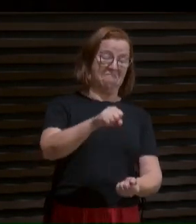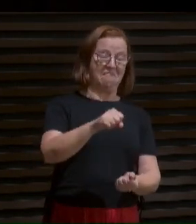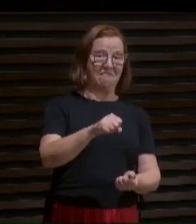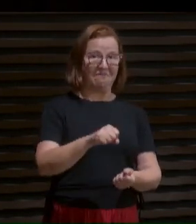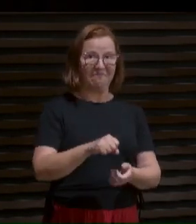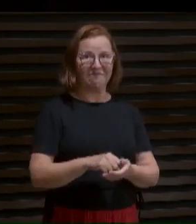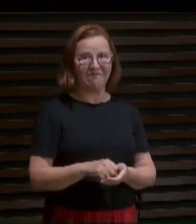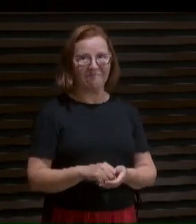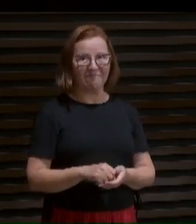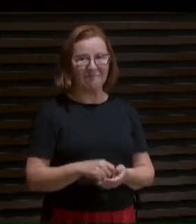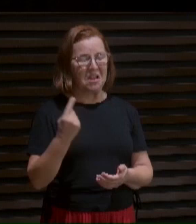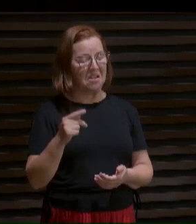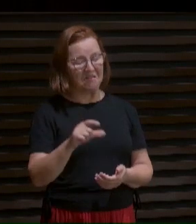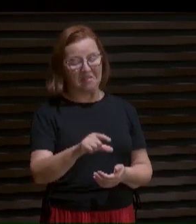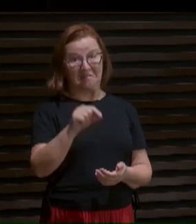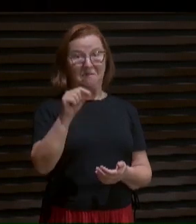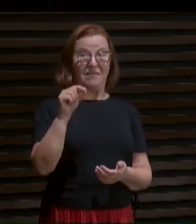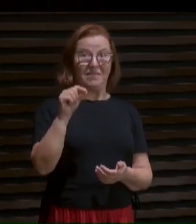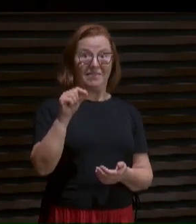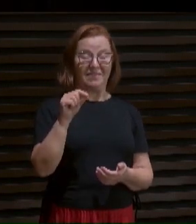nas suas descobertas,